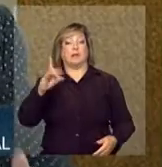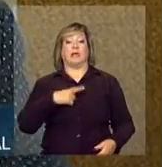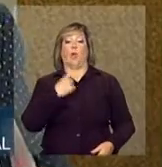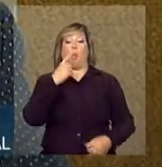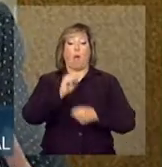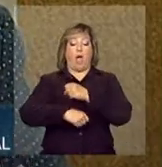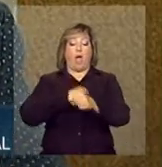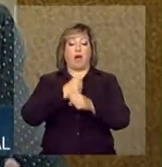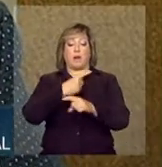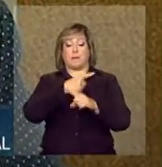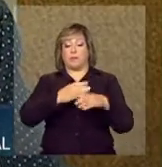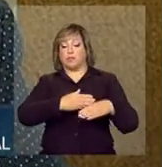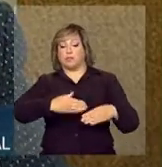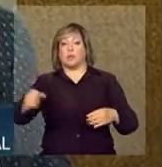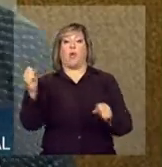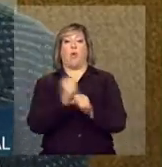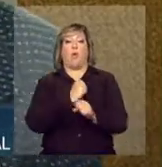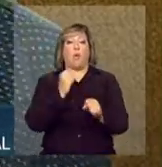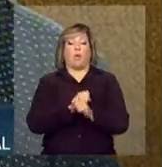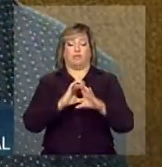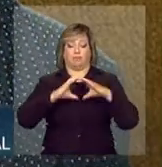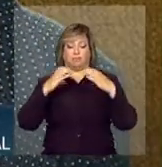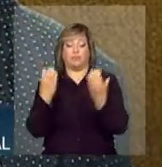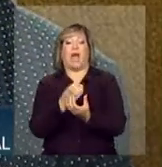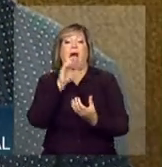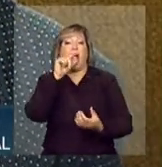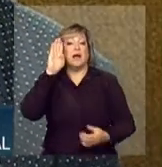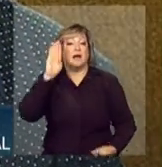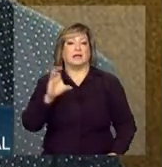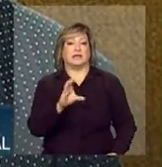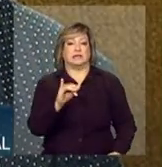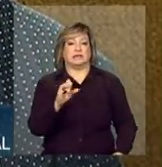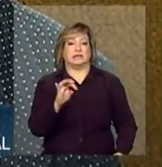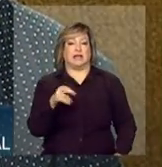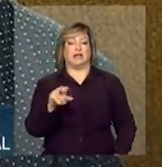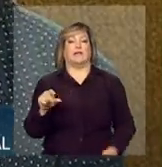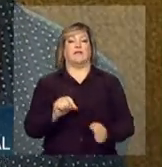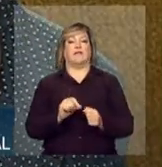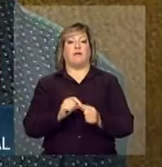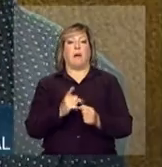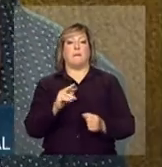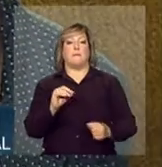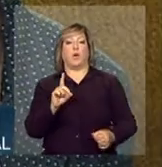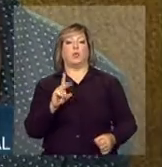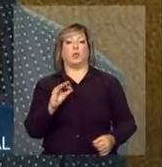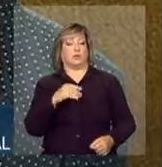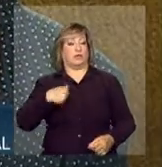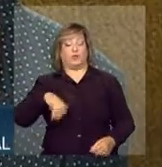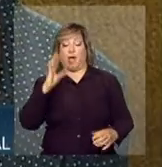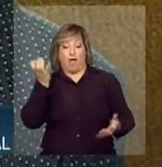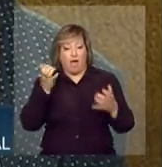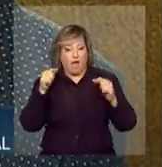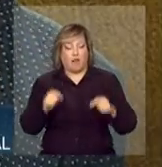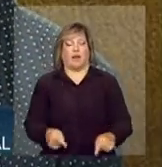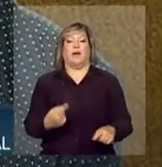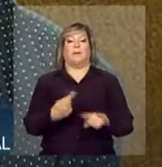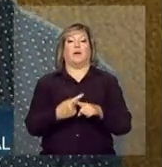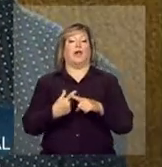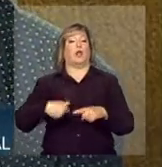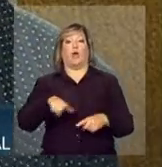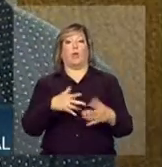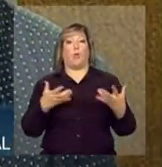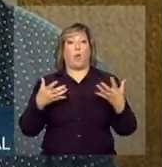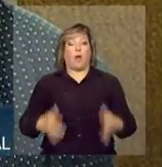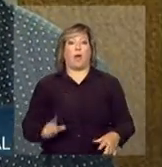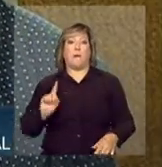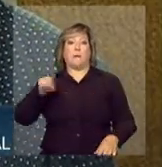e meio para acabar de construir nossas cisternas. Estamos avançando muito agora na cisterna de produção, que é nossa obsessão. Por quê? Porque nós não queremos